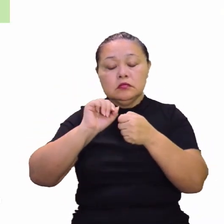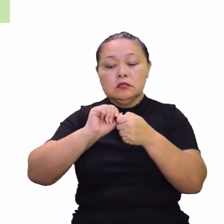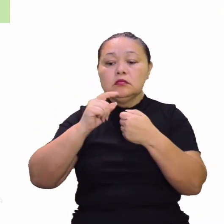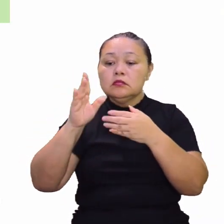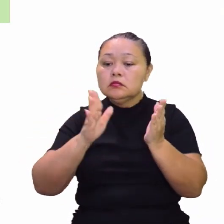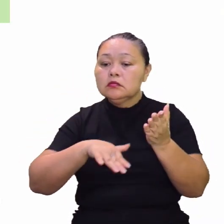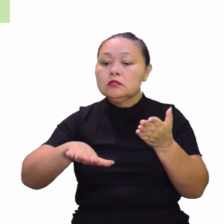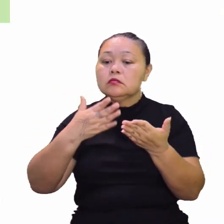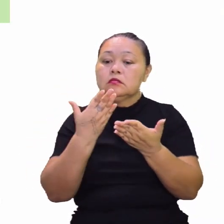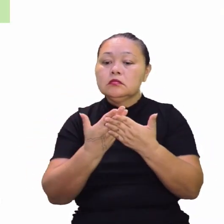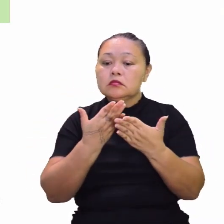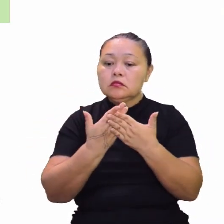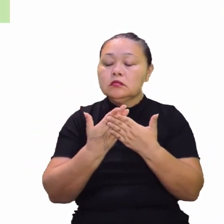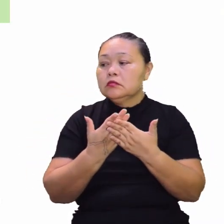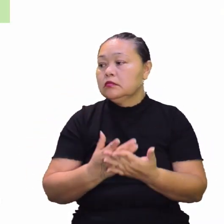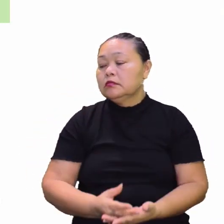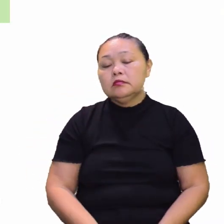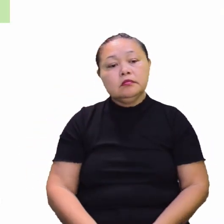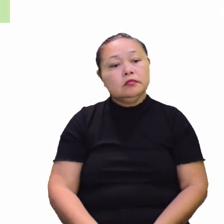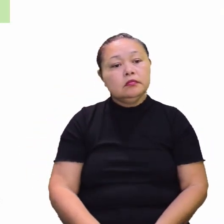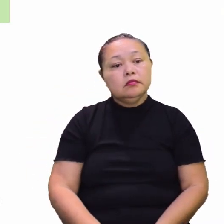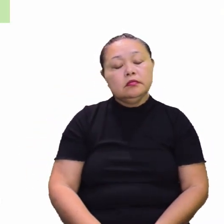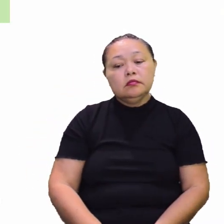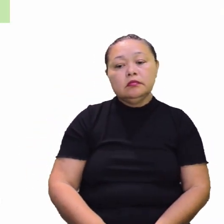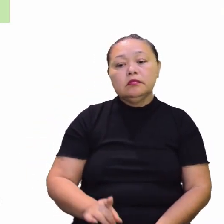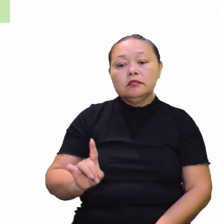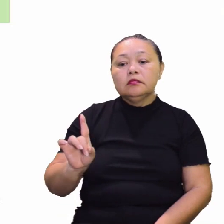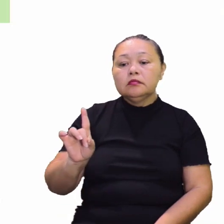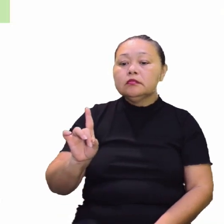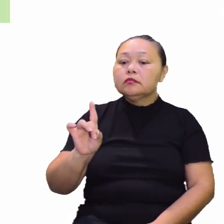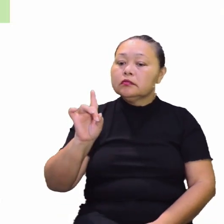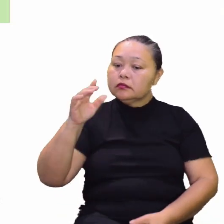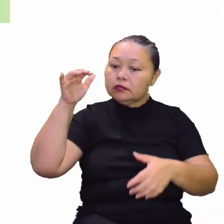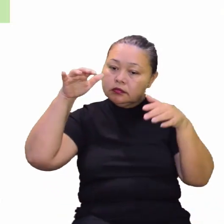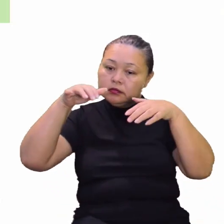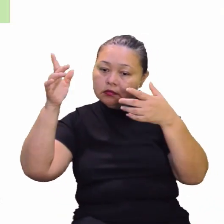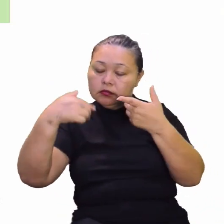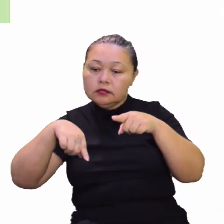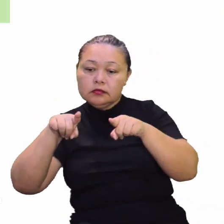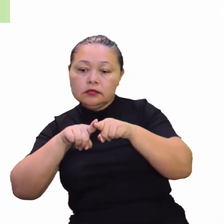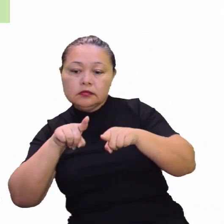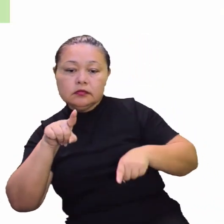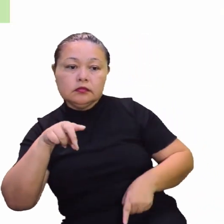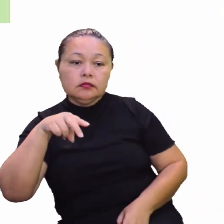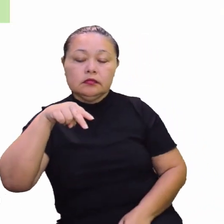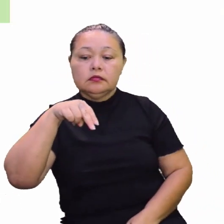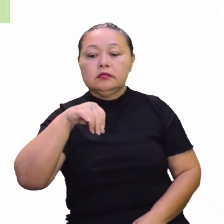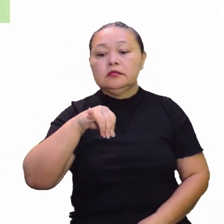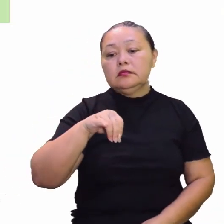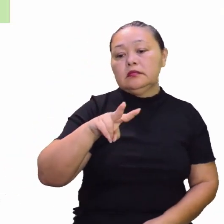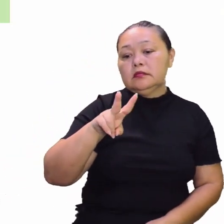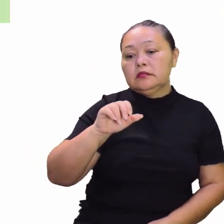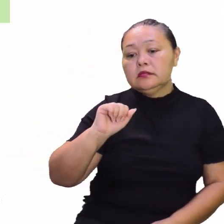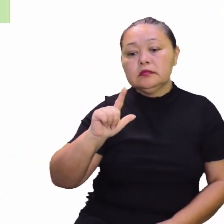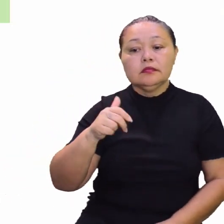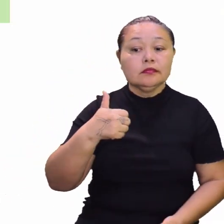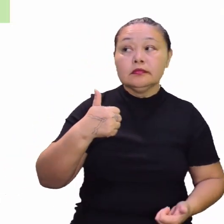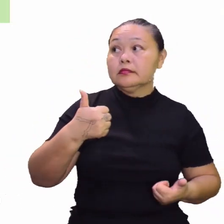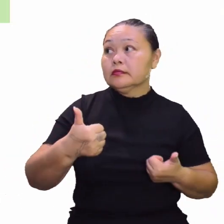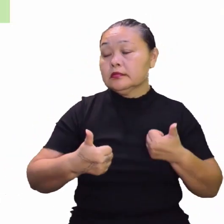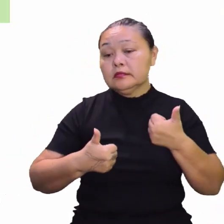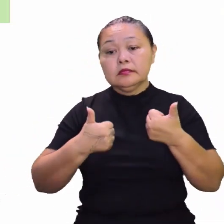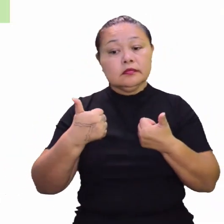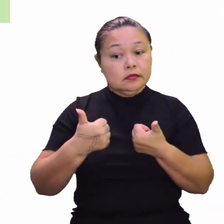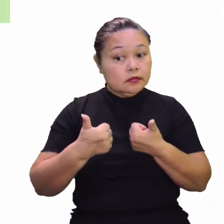dos estudos hidrográficos, né? É isso aí. Que é o regime pluvial e o regime misto. Beleza.